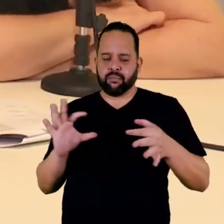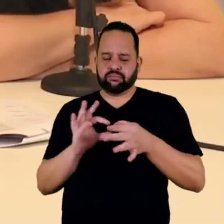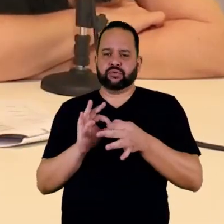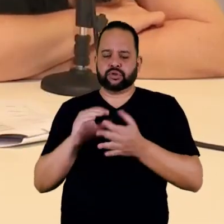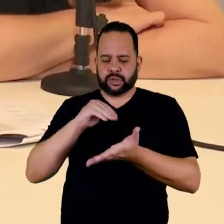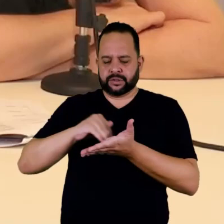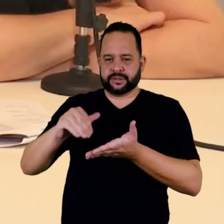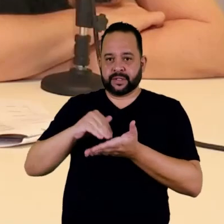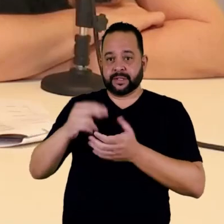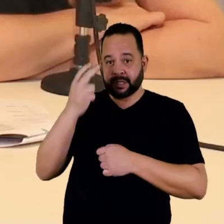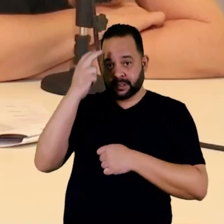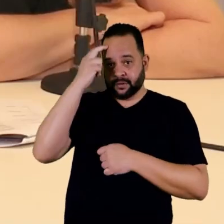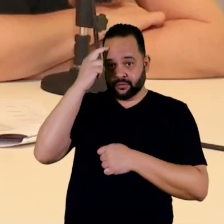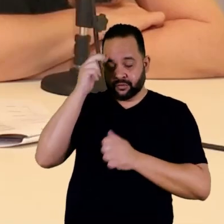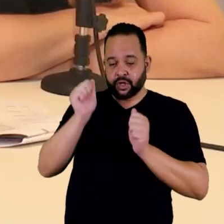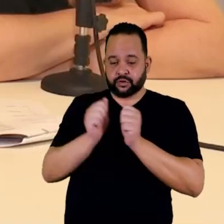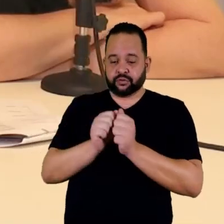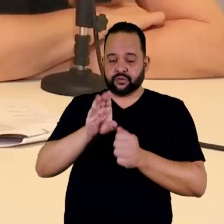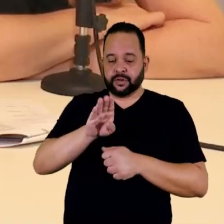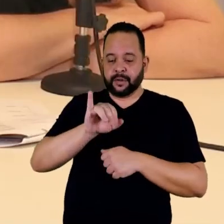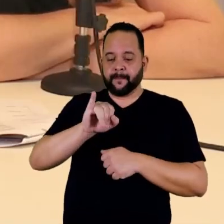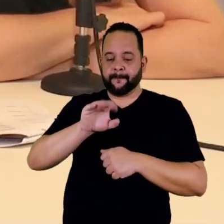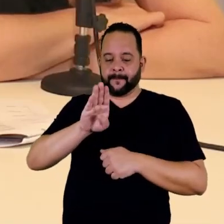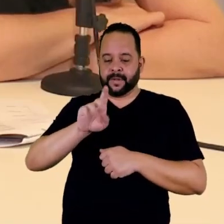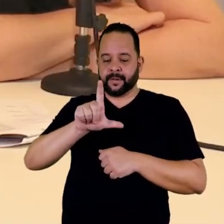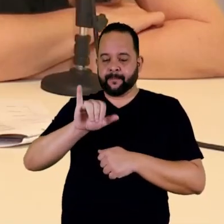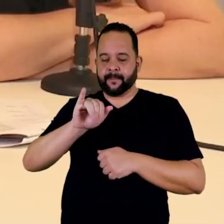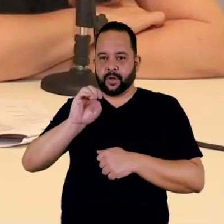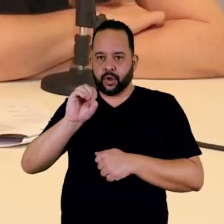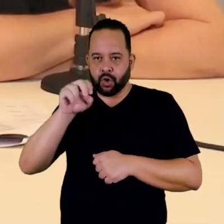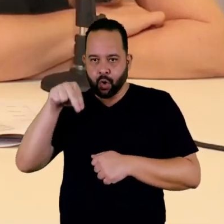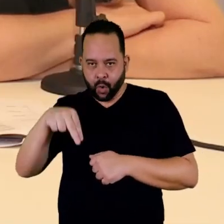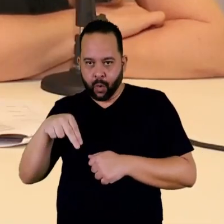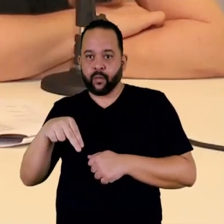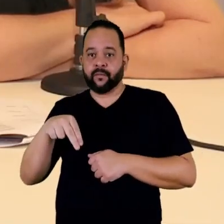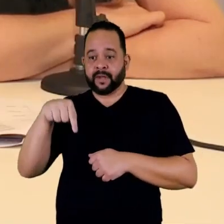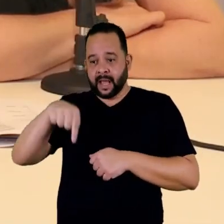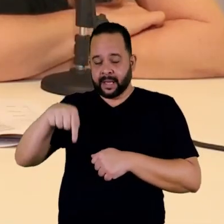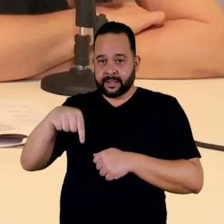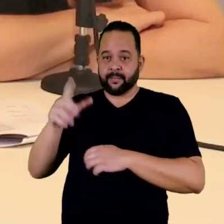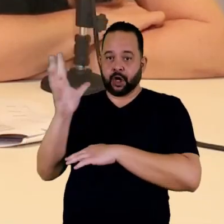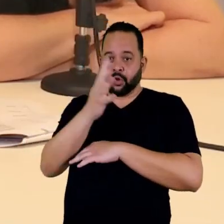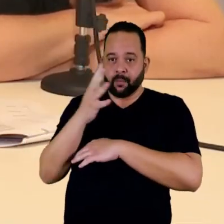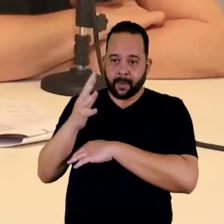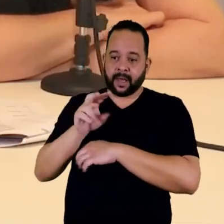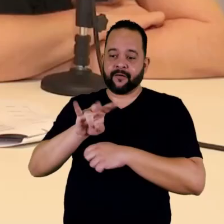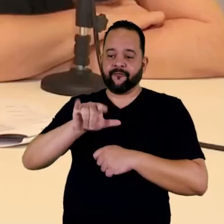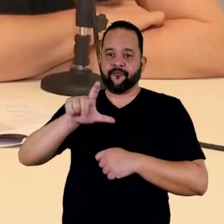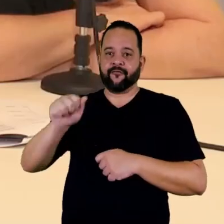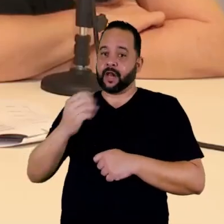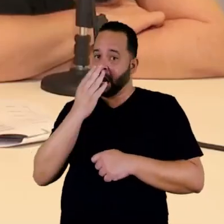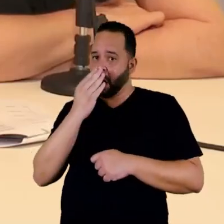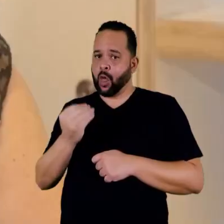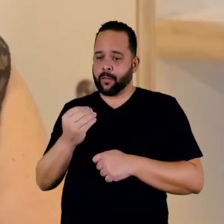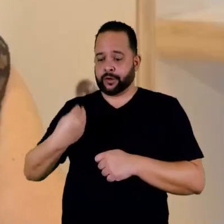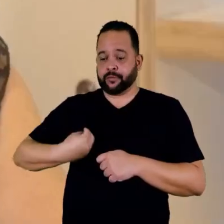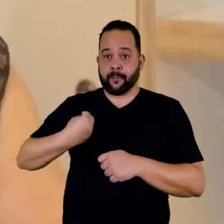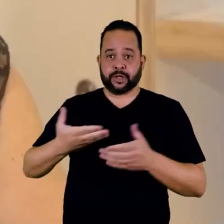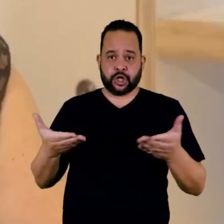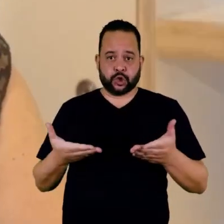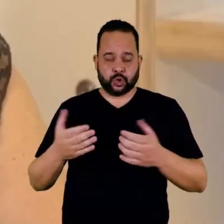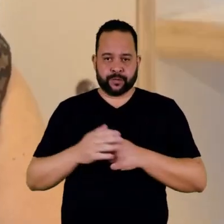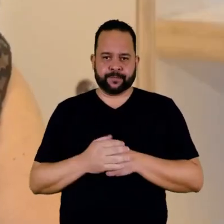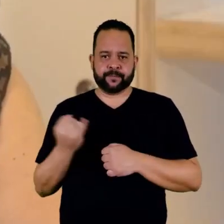Cultura com a biblion e a biblioteca Parque Vila Lobos aqui onde estamos hoje é importante as